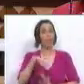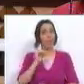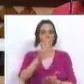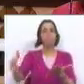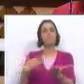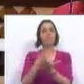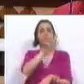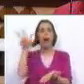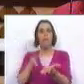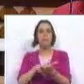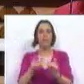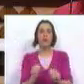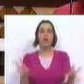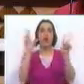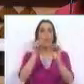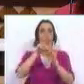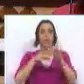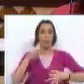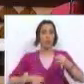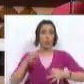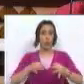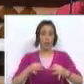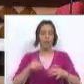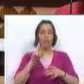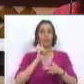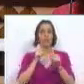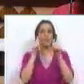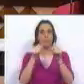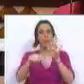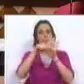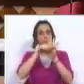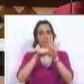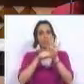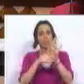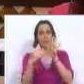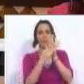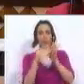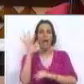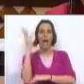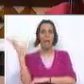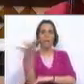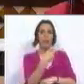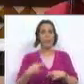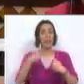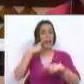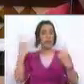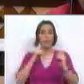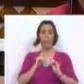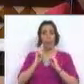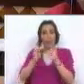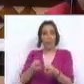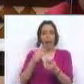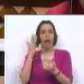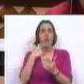propõe a aprovação de novo regime jurídico de classificação de arvoreiro de interesse público, na certeza de que a atribuição desta